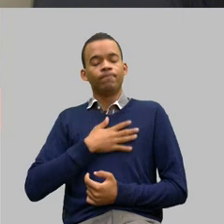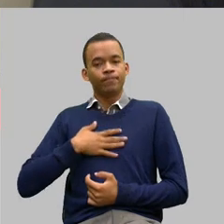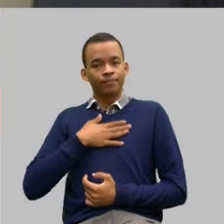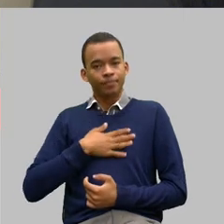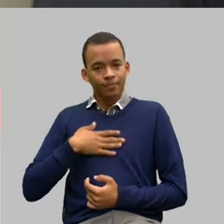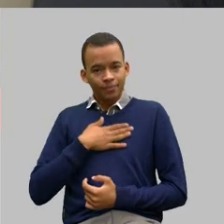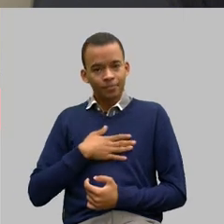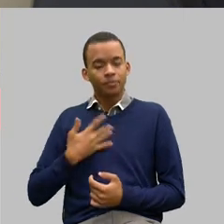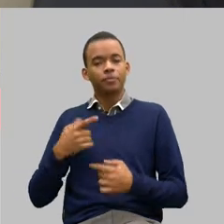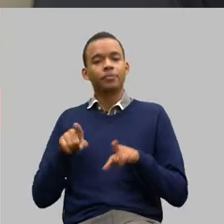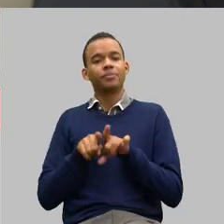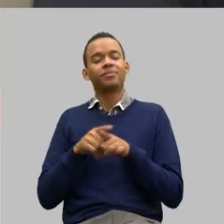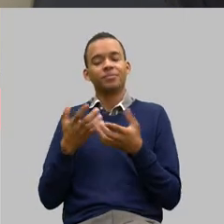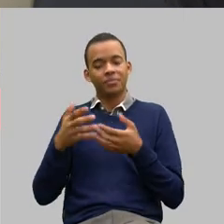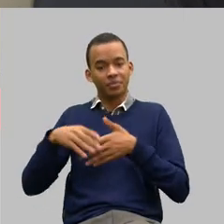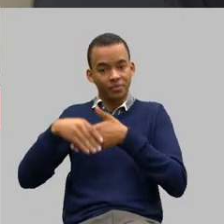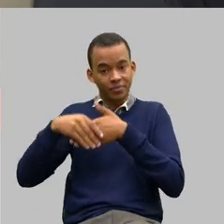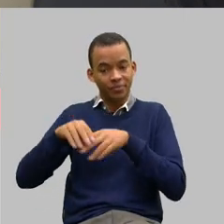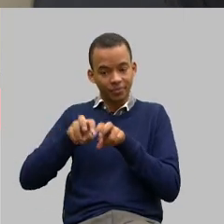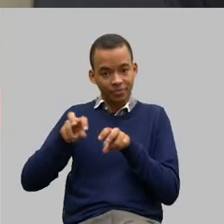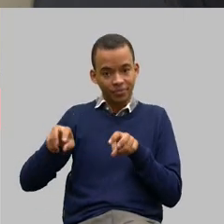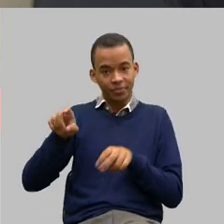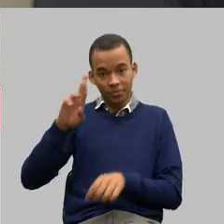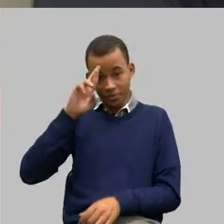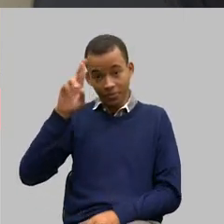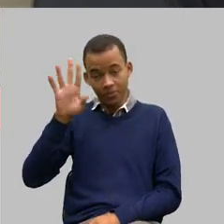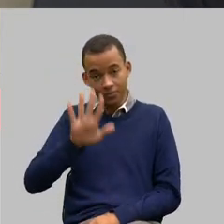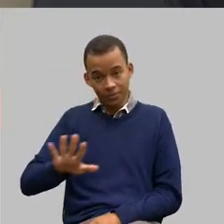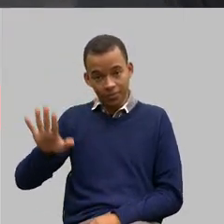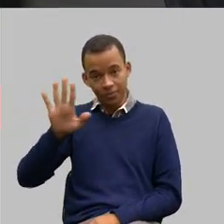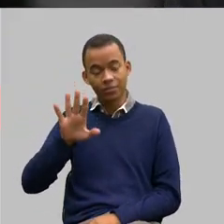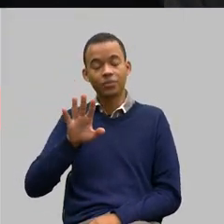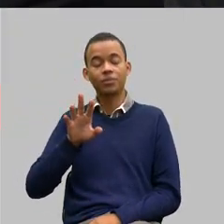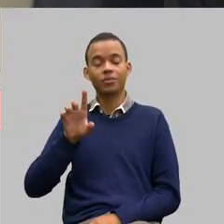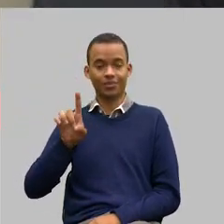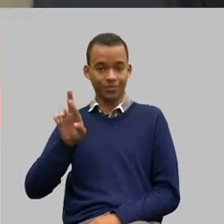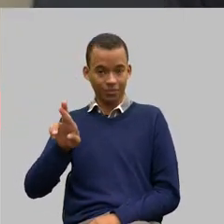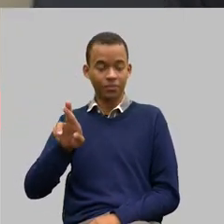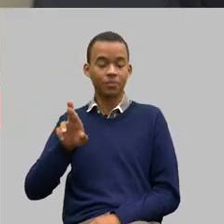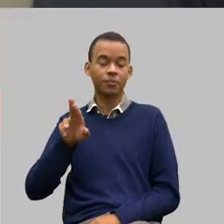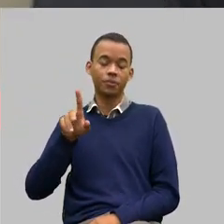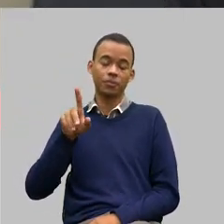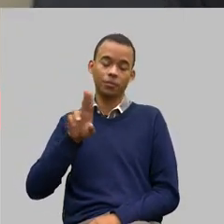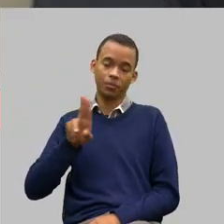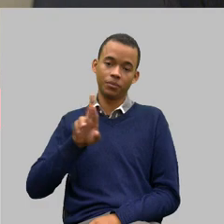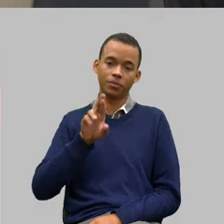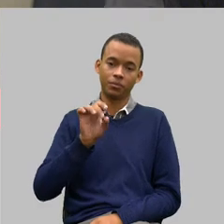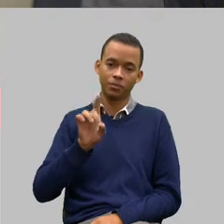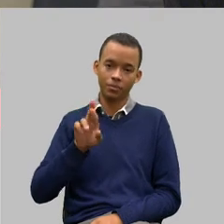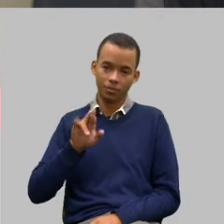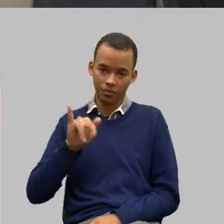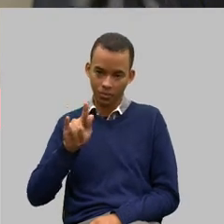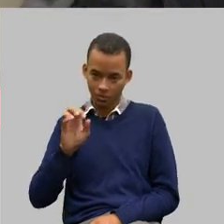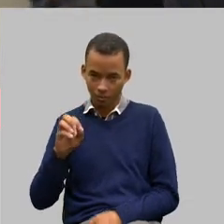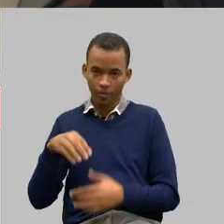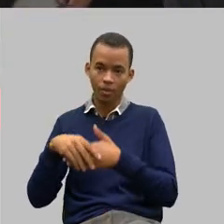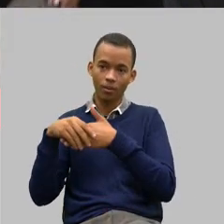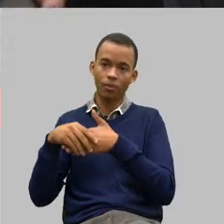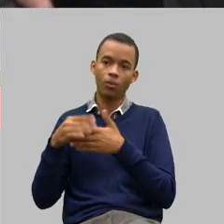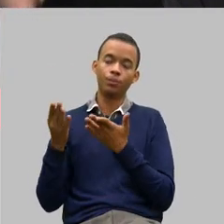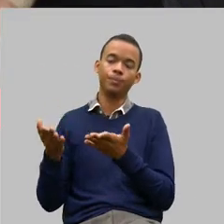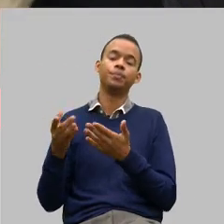companheiro de batalha aqui né diretor geral Dr Rodrigo e bem a gente uma uma